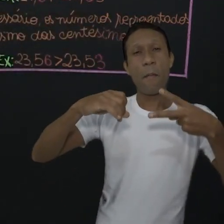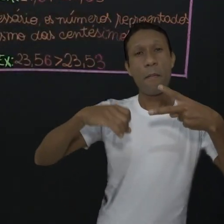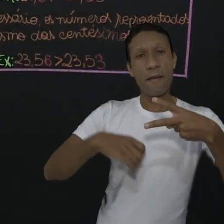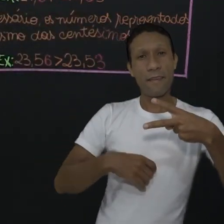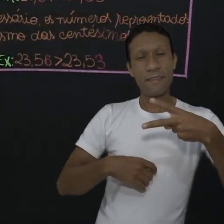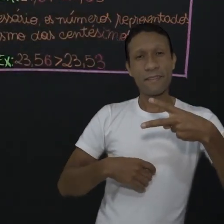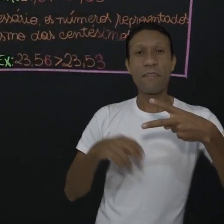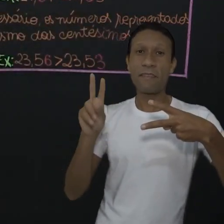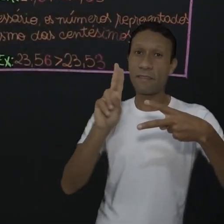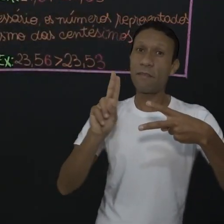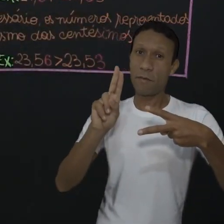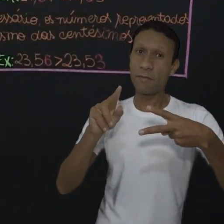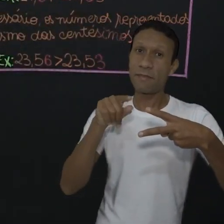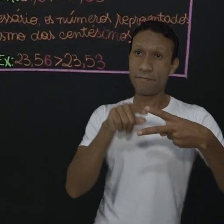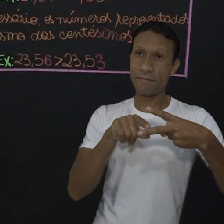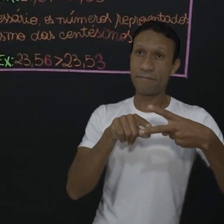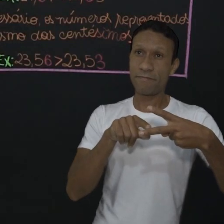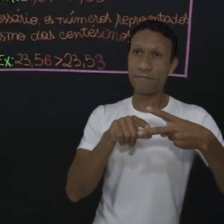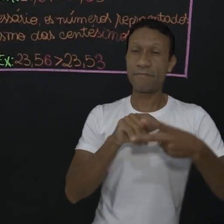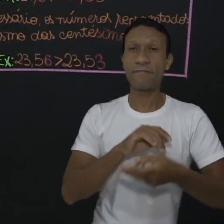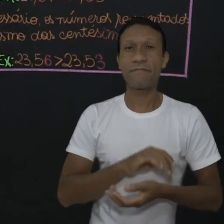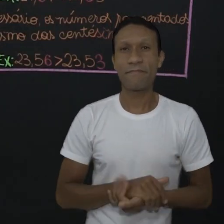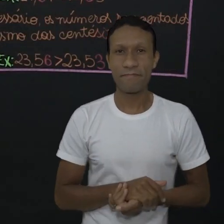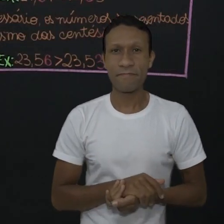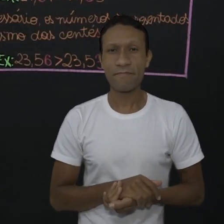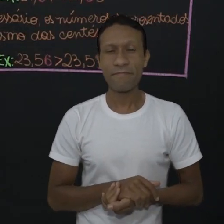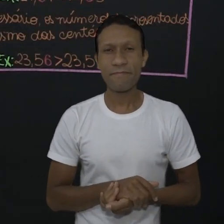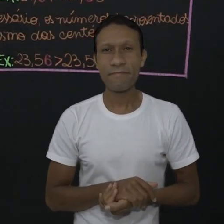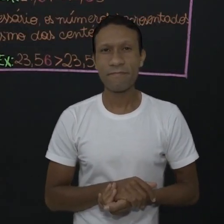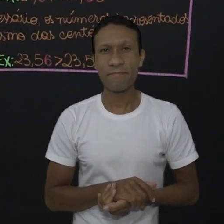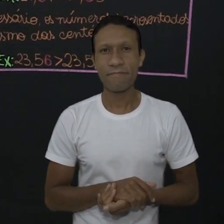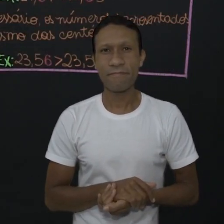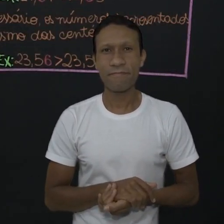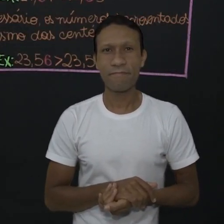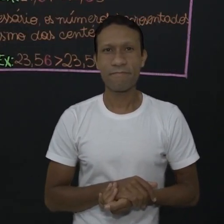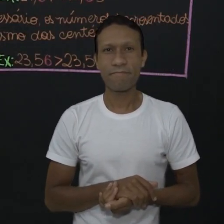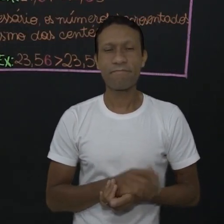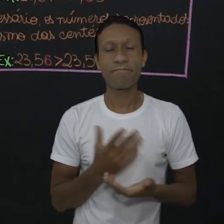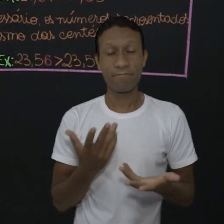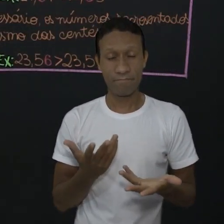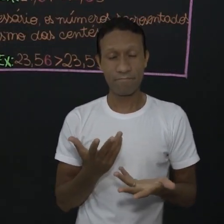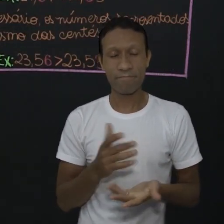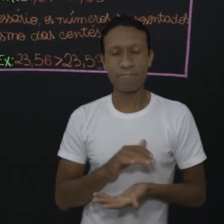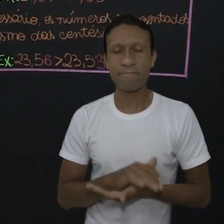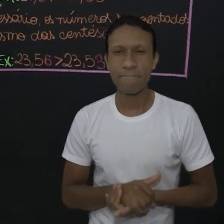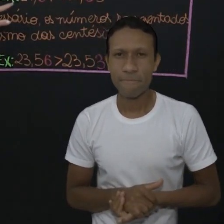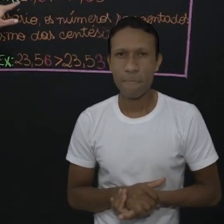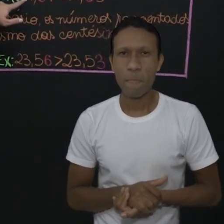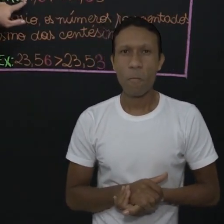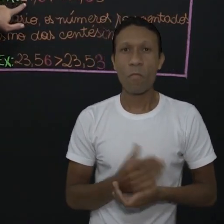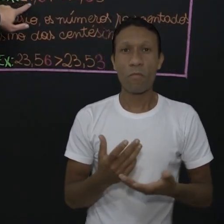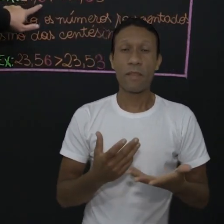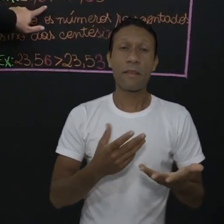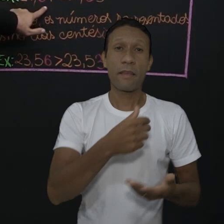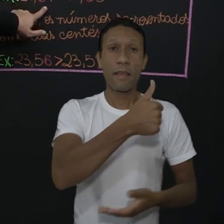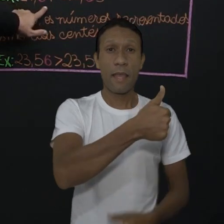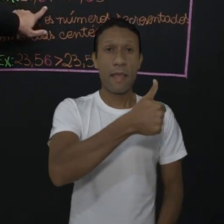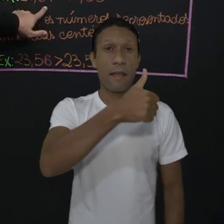esquerda. Mas a leitura, não se esqueçam, se dará dessa maneira. Automaticamente,